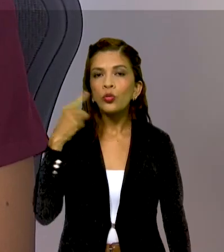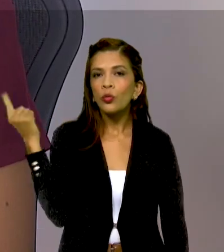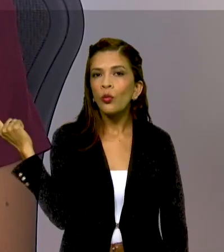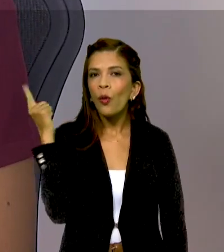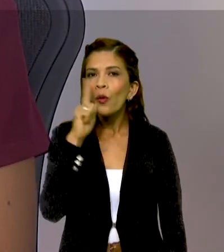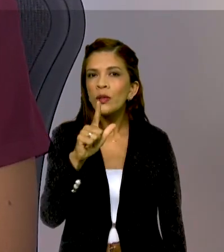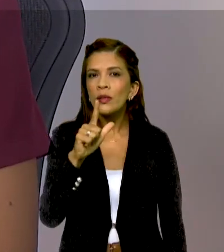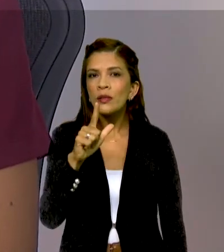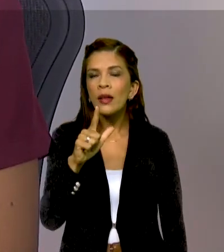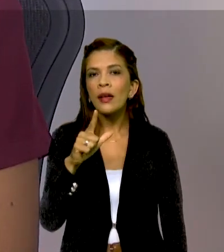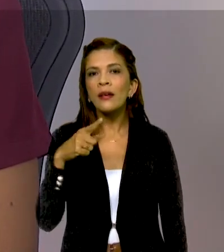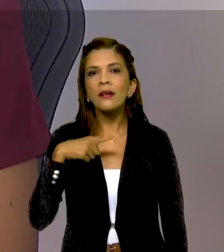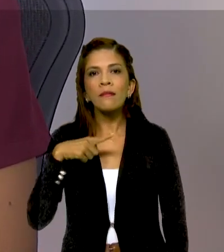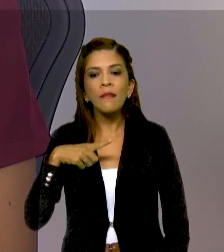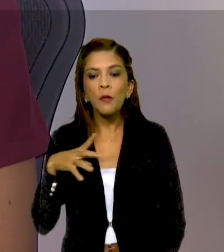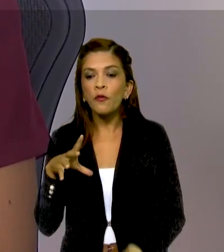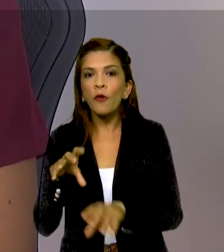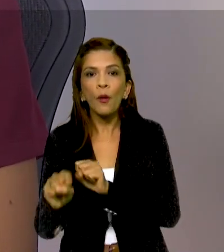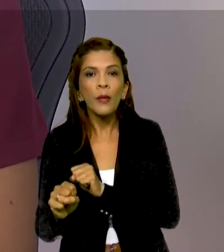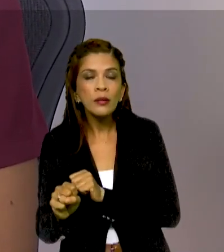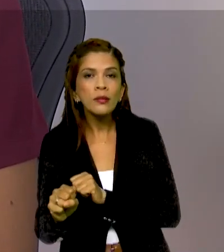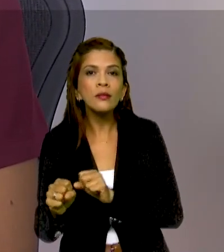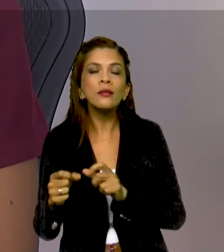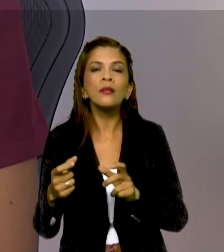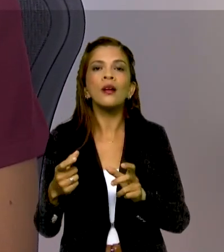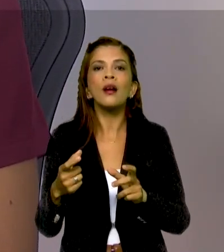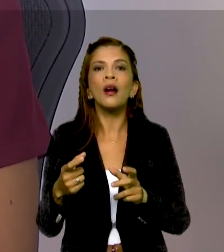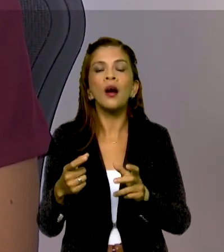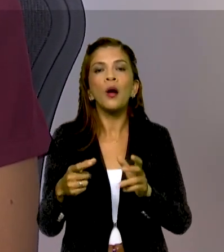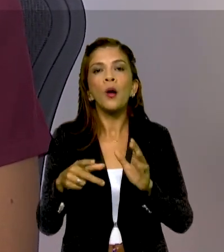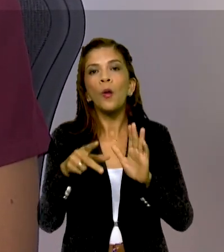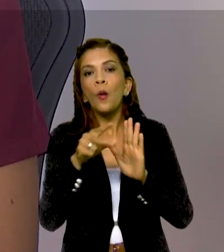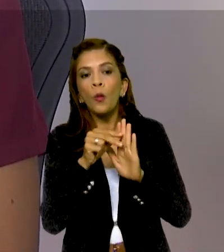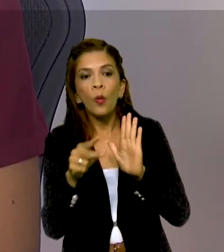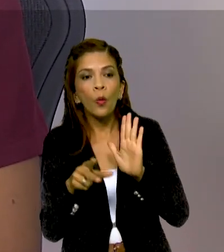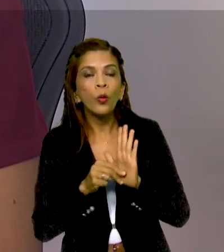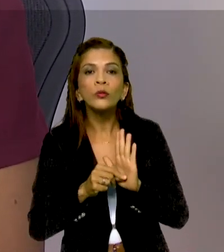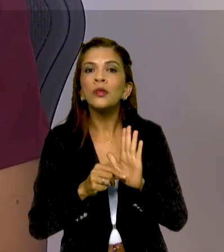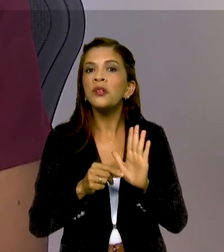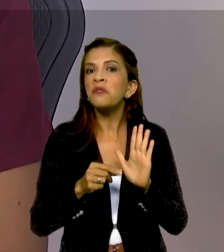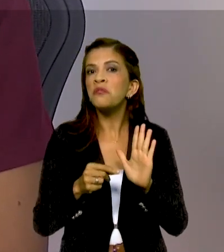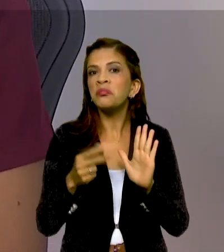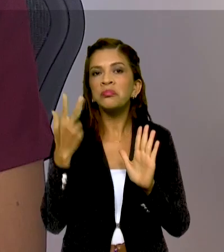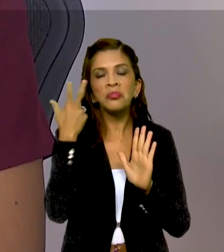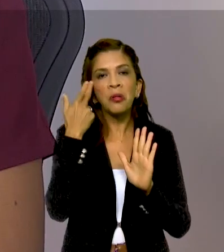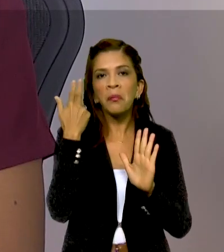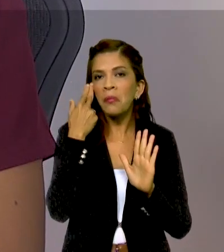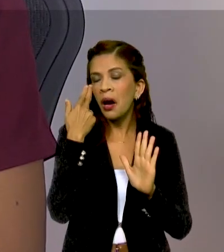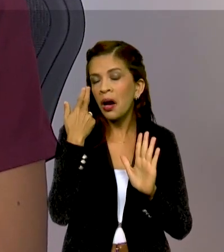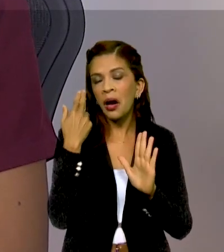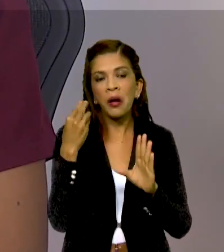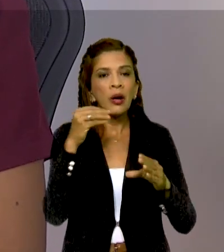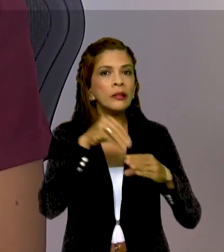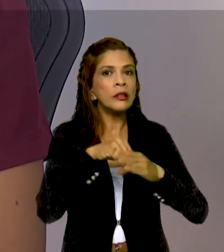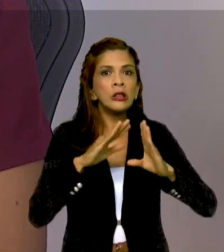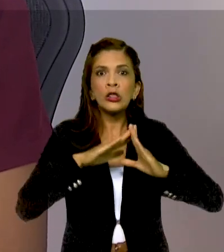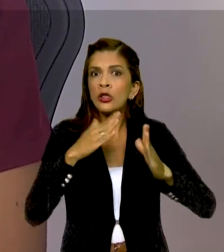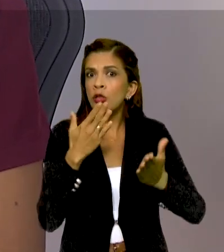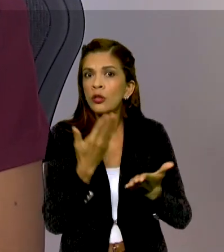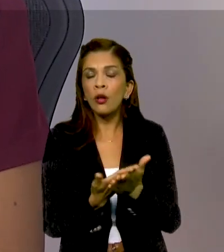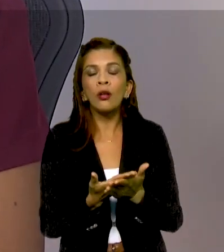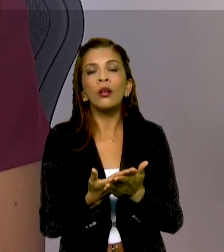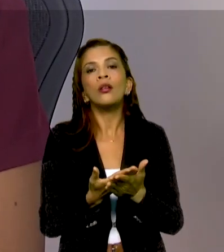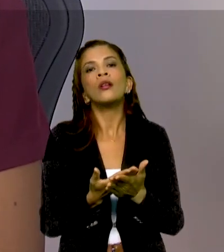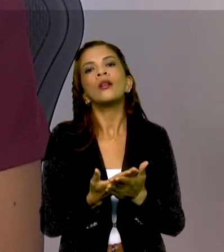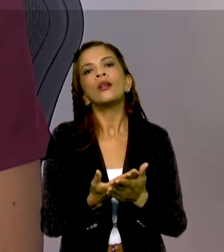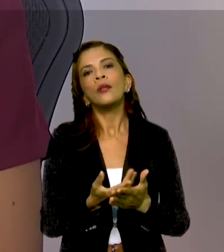serem promovidos, terem acesso ao conhecimento, ao currículo comum, nas escolas comuns, através da mediação